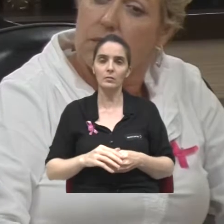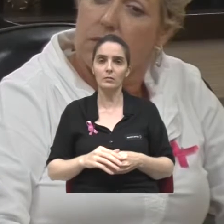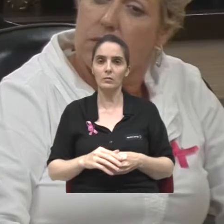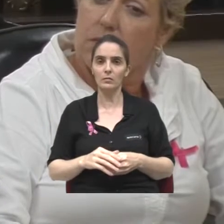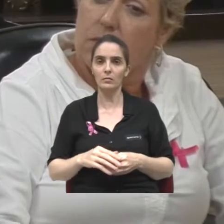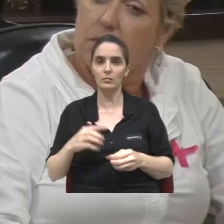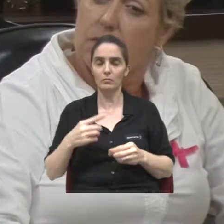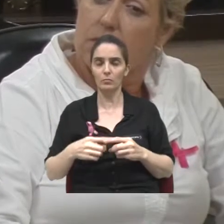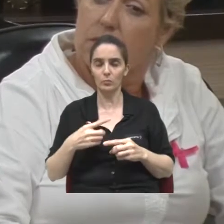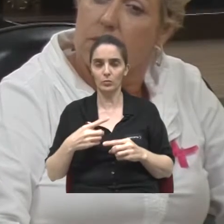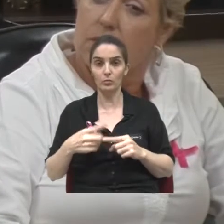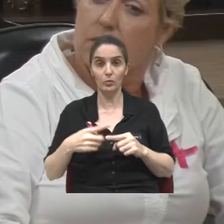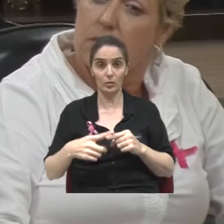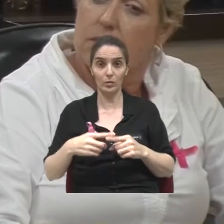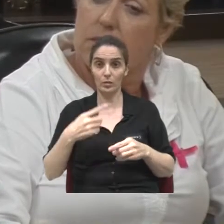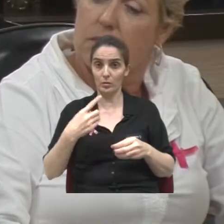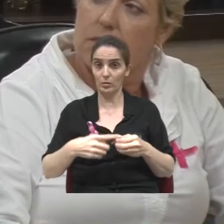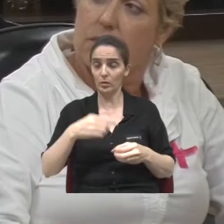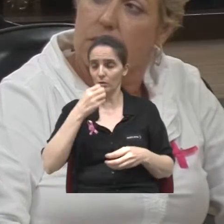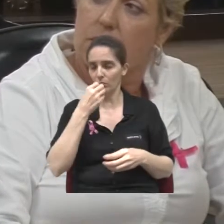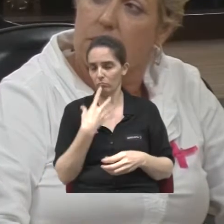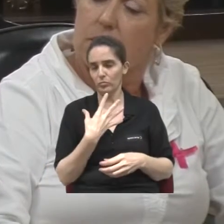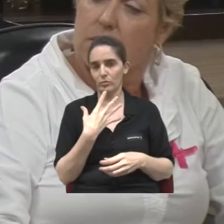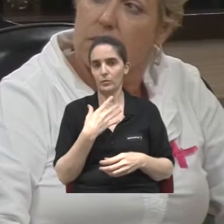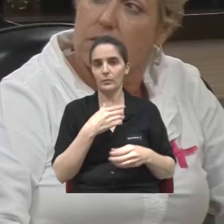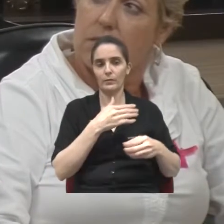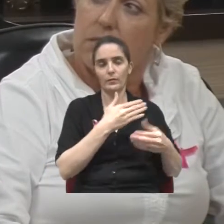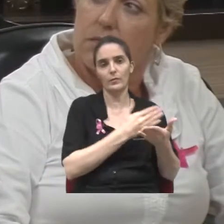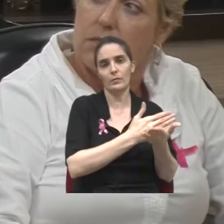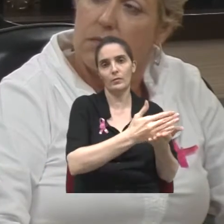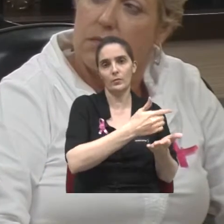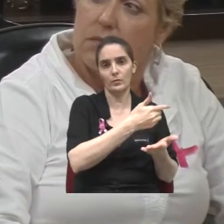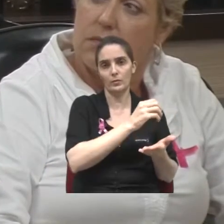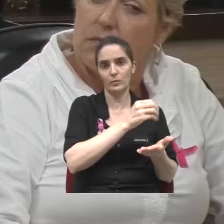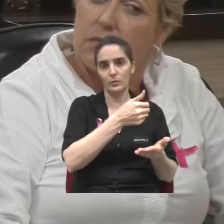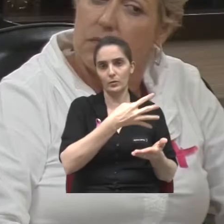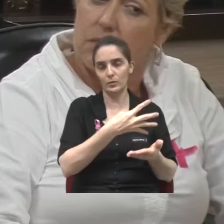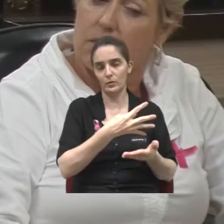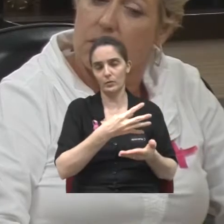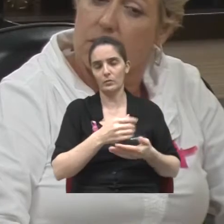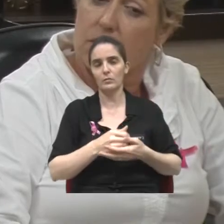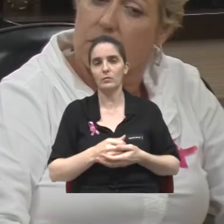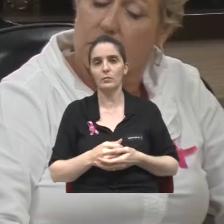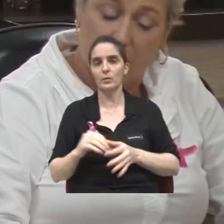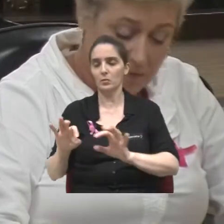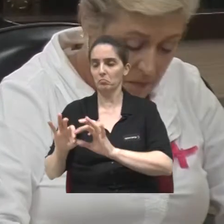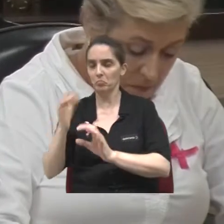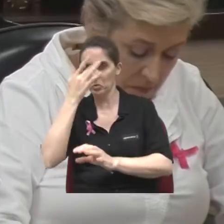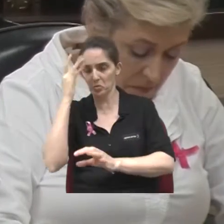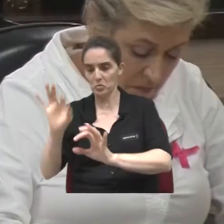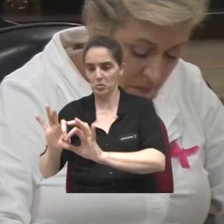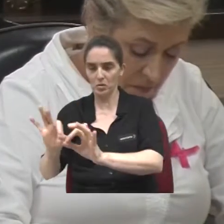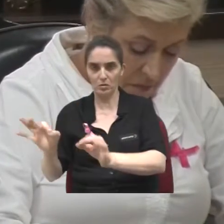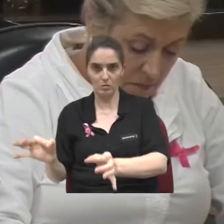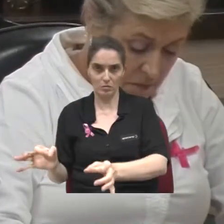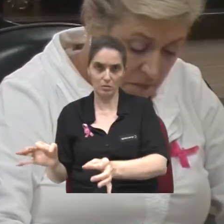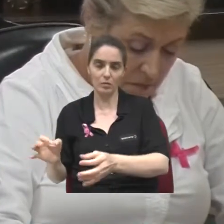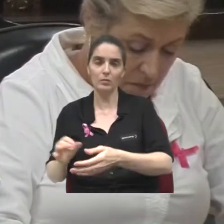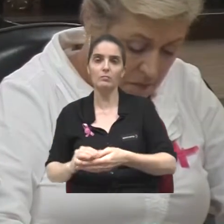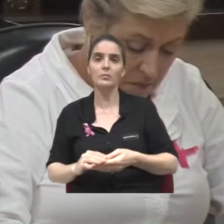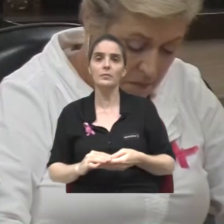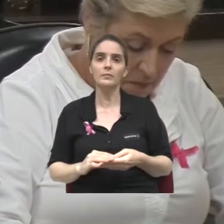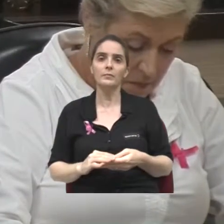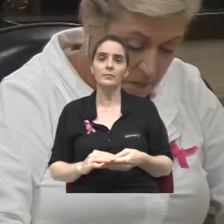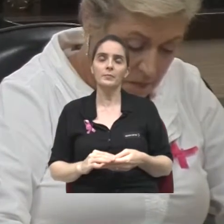recebido assim que chegou em 2014 e pela hospitalidade, simplicidade e beleza de Limeira, que não só encantaram,